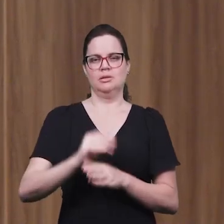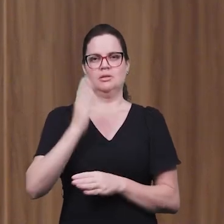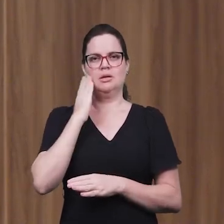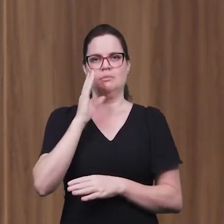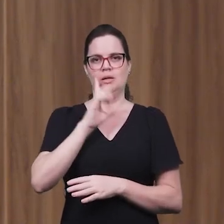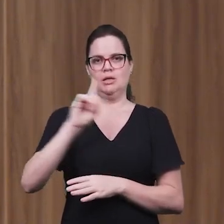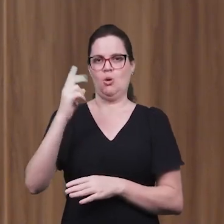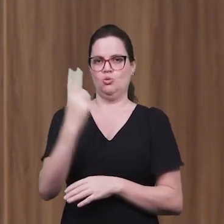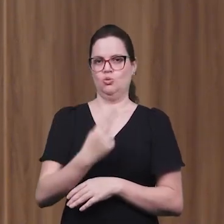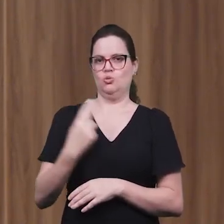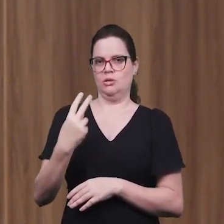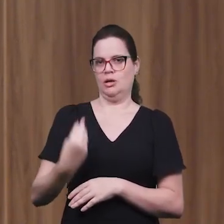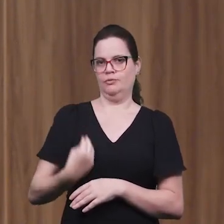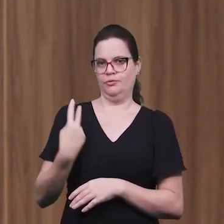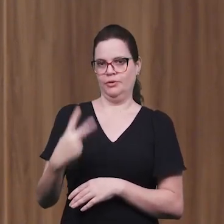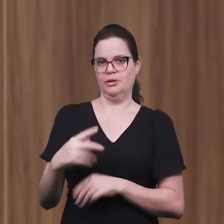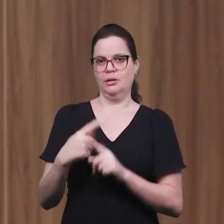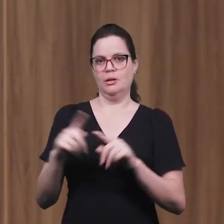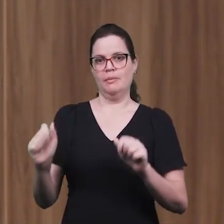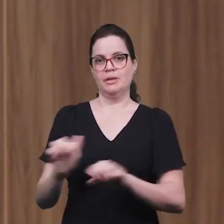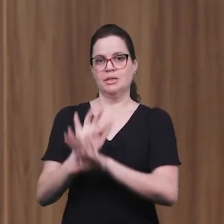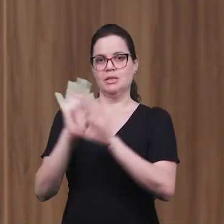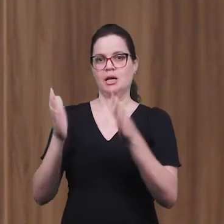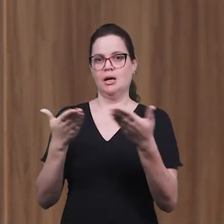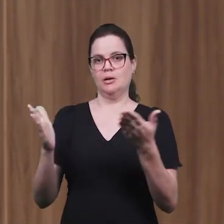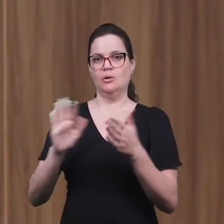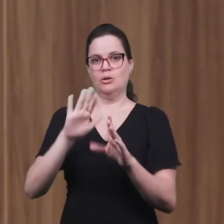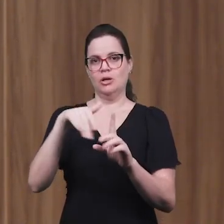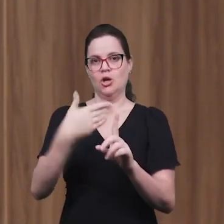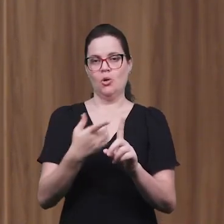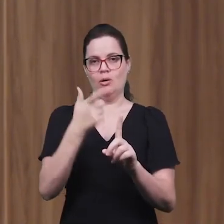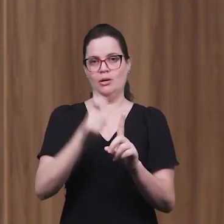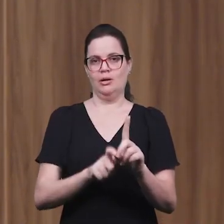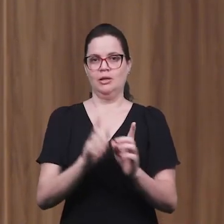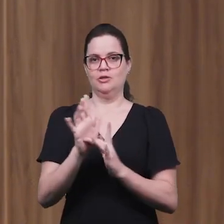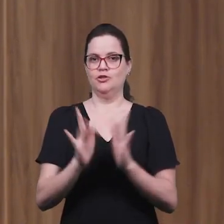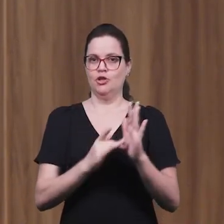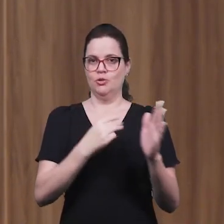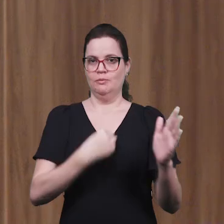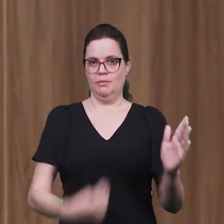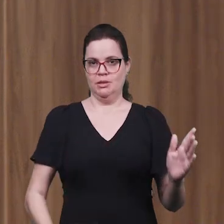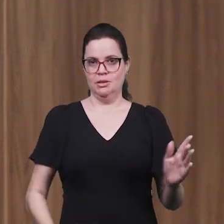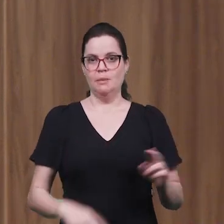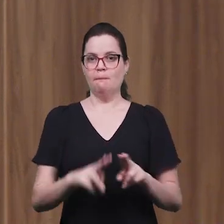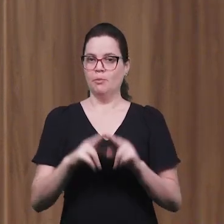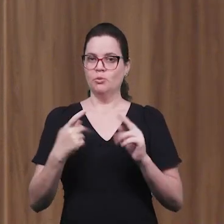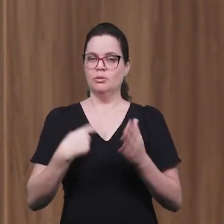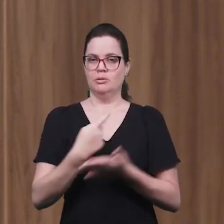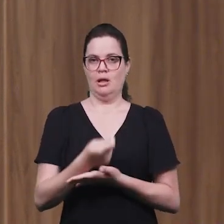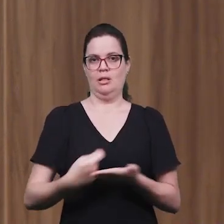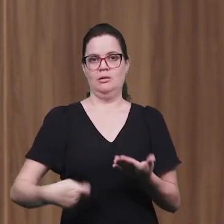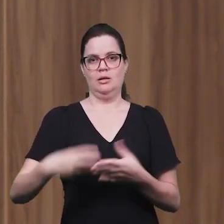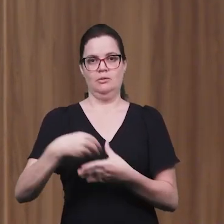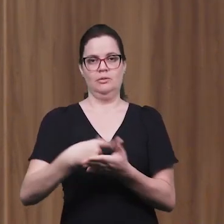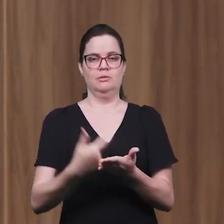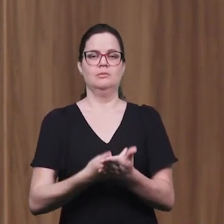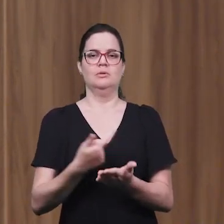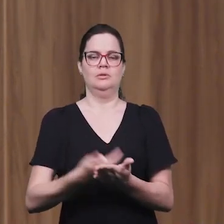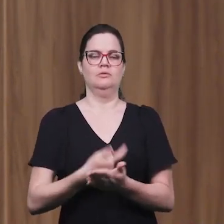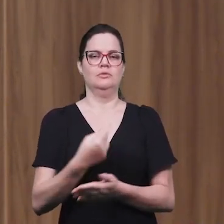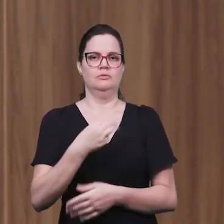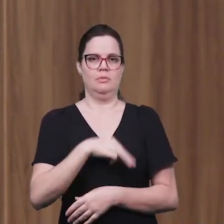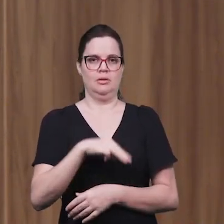Senhor, mas toda honra e glória era para Jesus o Messias. Por isso que ele escreve dessa forma.